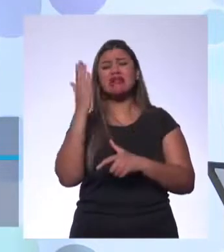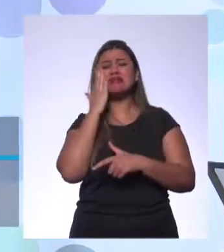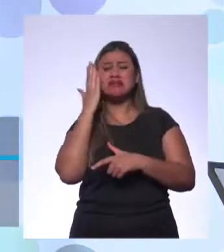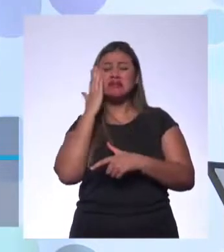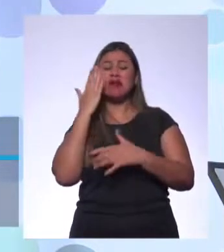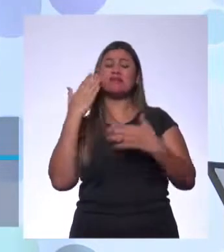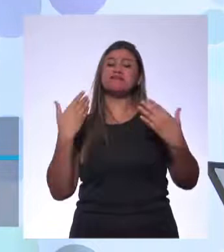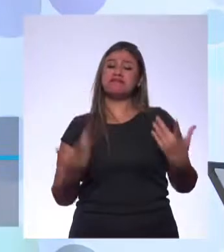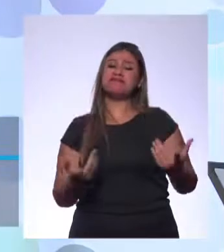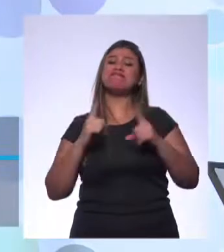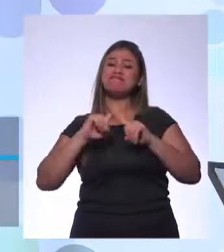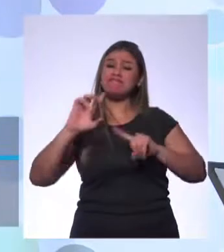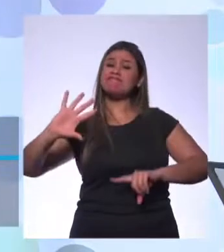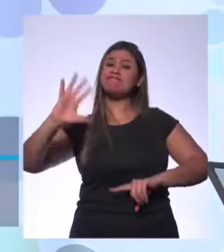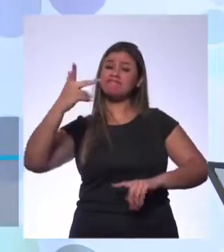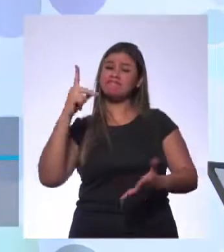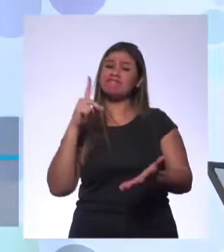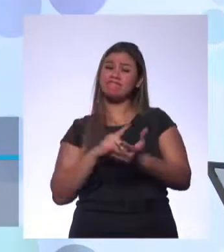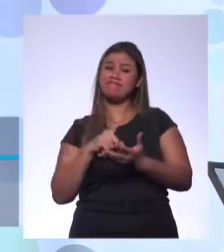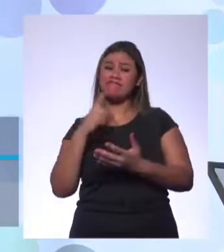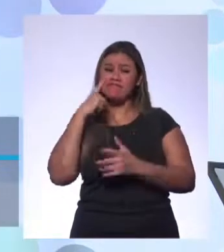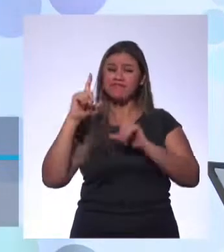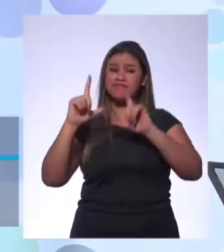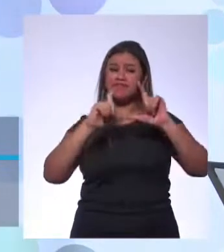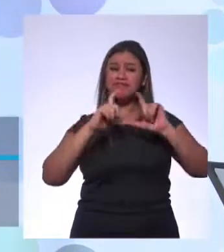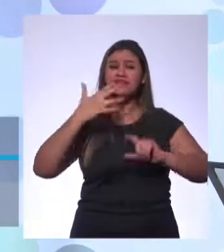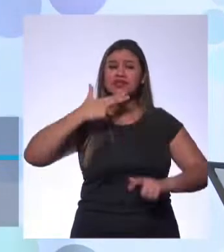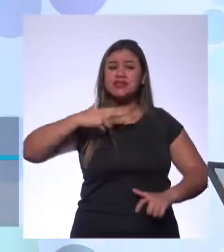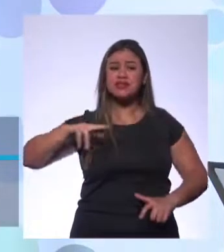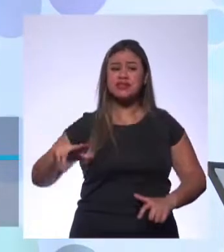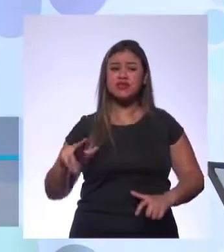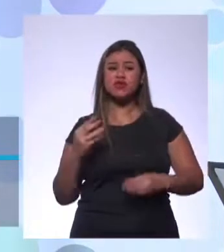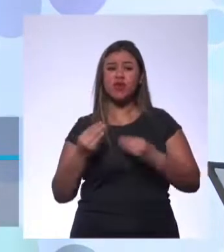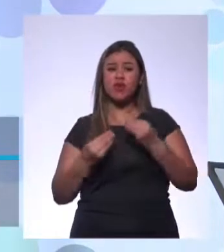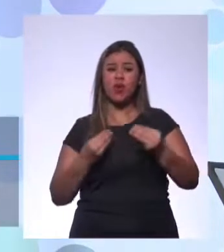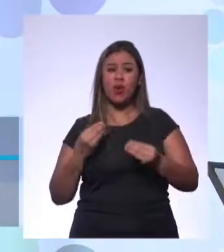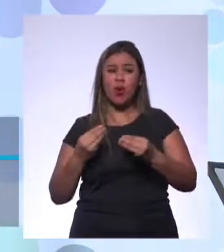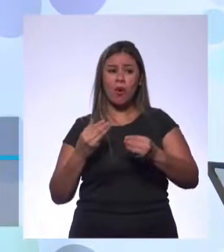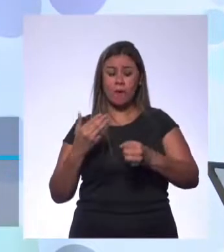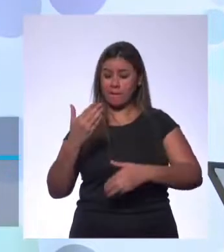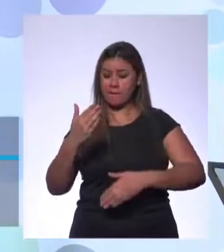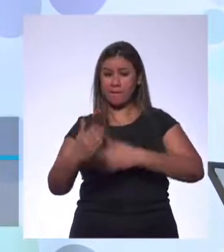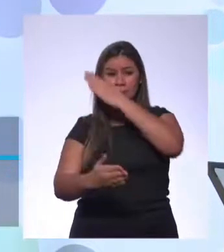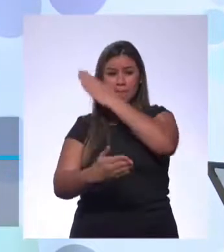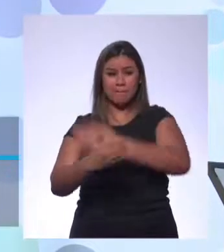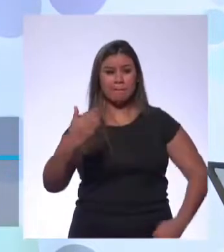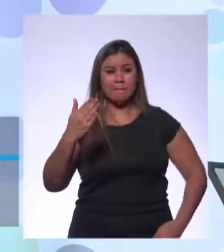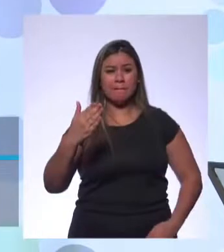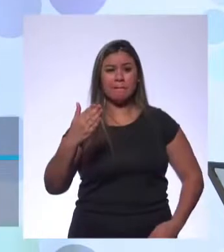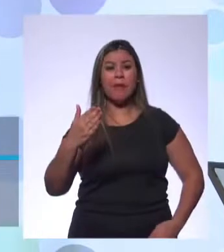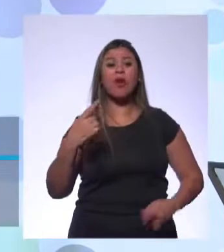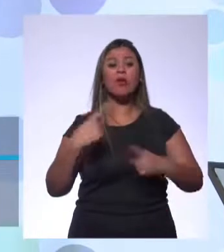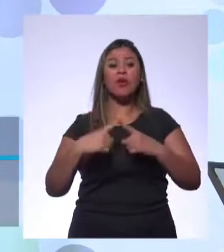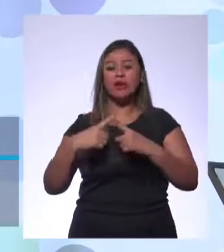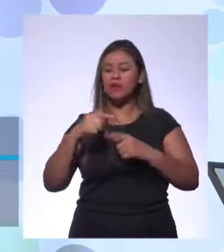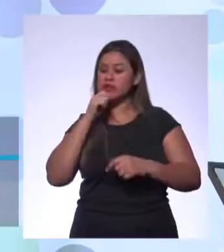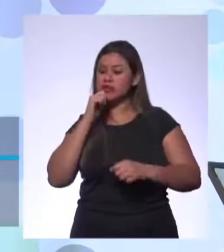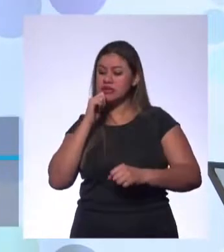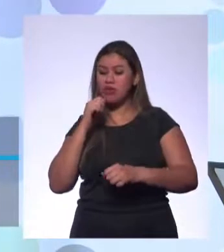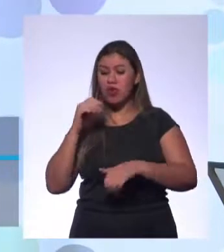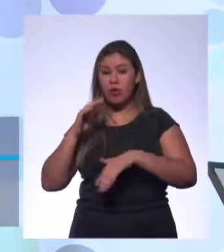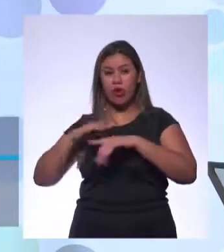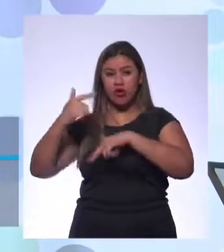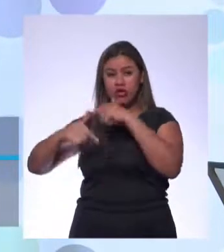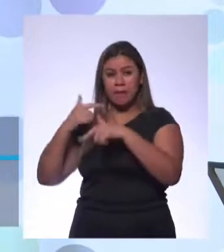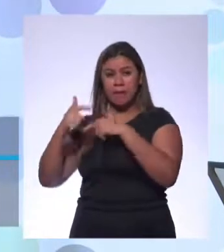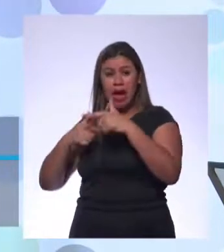mas isso ocorreu, como vocês viram na foto ali, uma criança com a mão decepada, né? Quando não se entregava a produção que era exigida